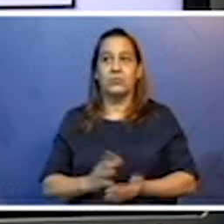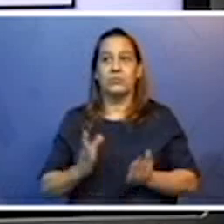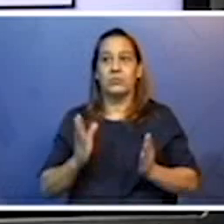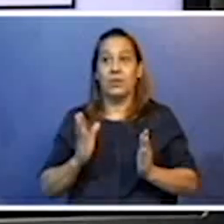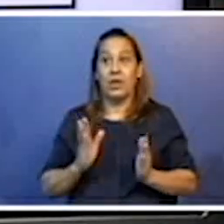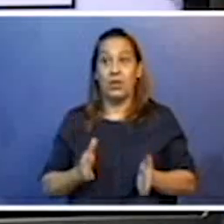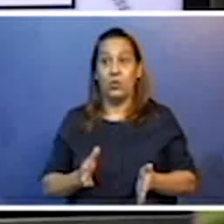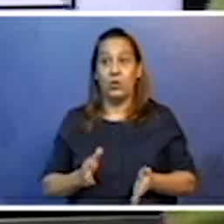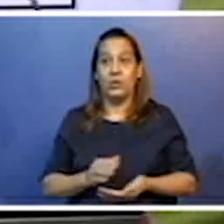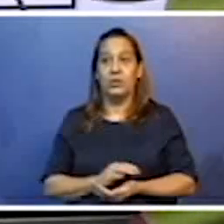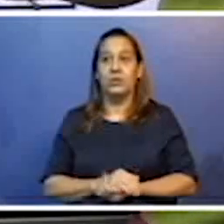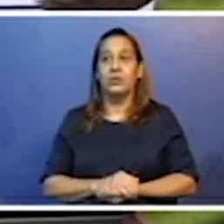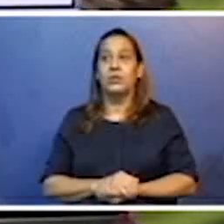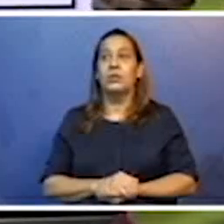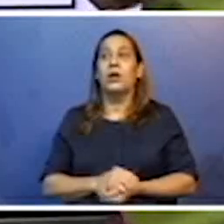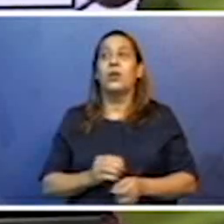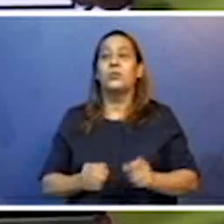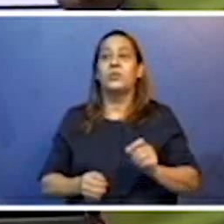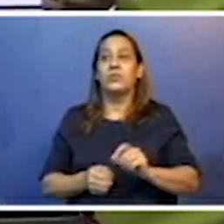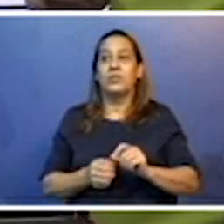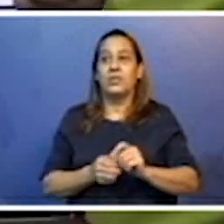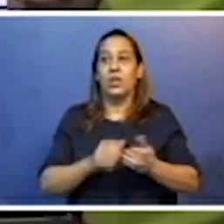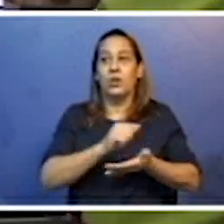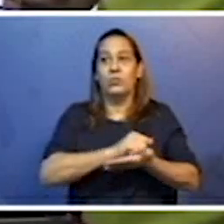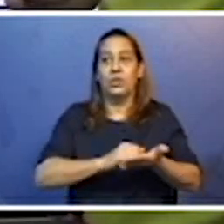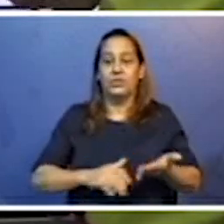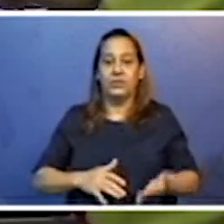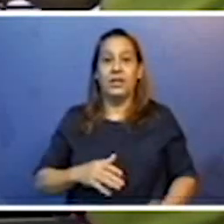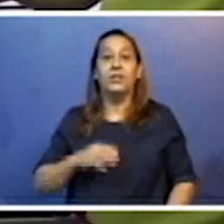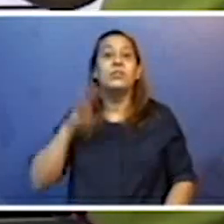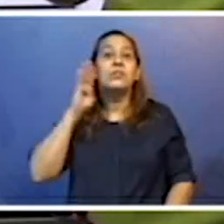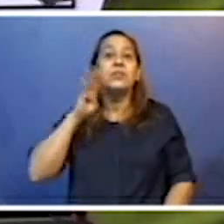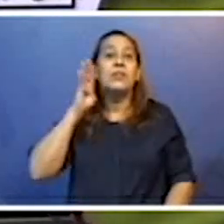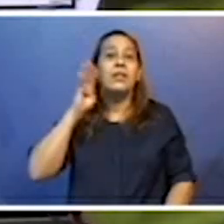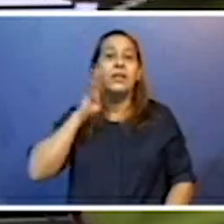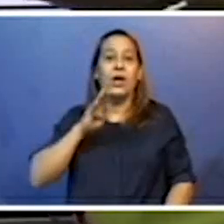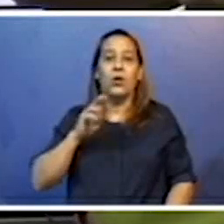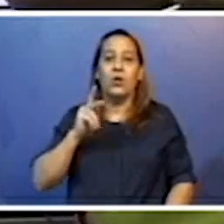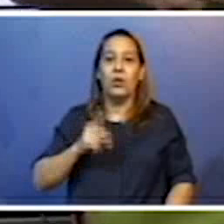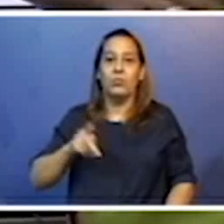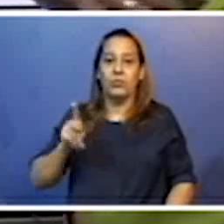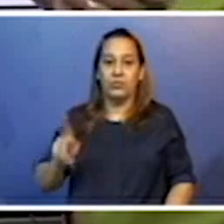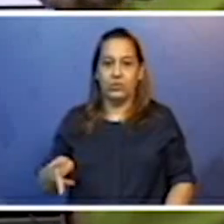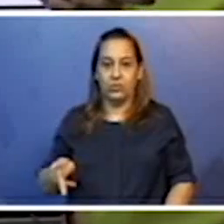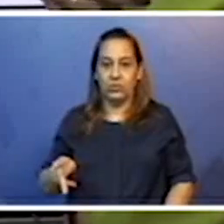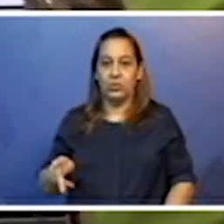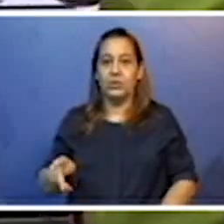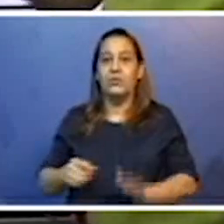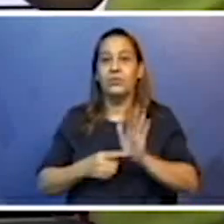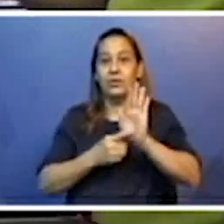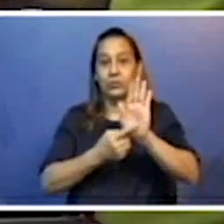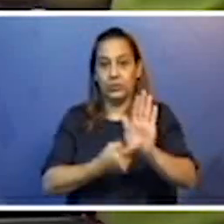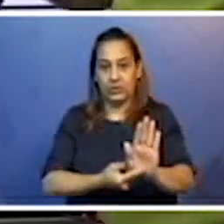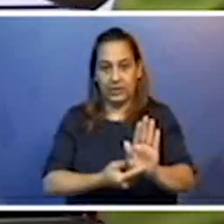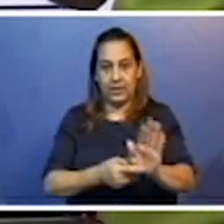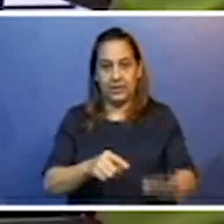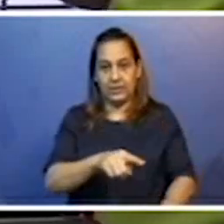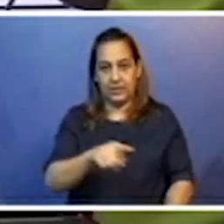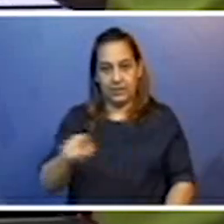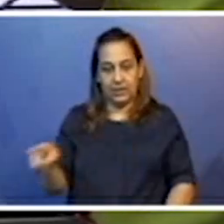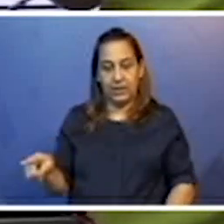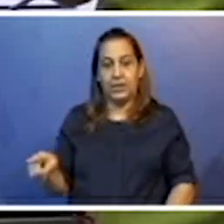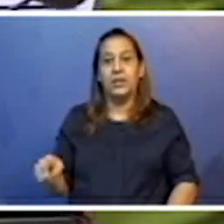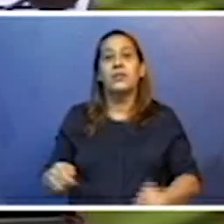Agora, pessoal, nós vamos fazer uma atividade bem bacana. A professora deixou preparado aqui e você pode